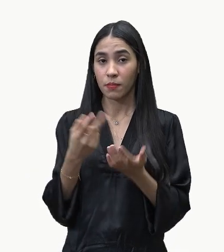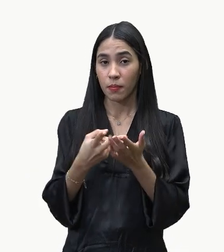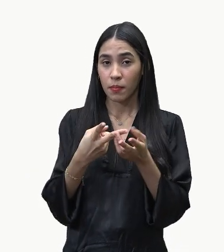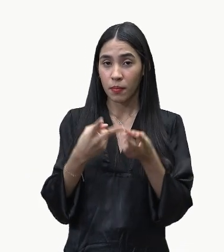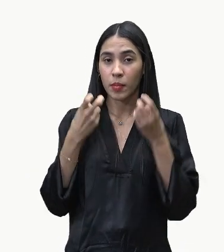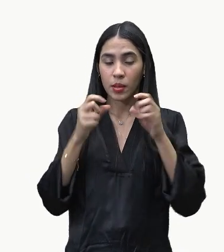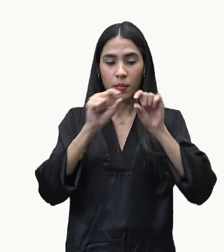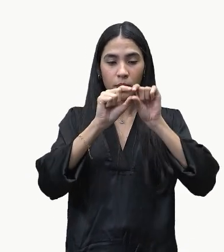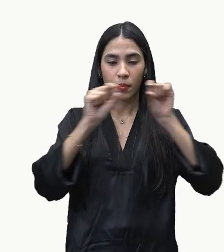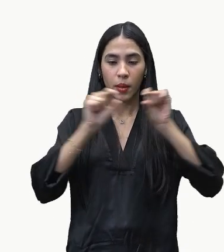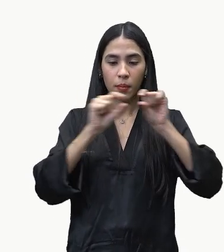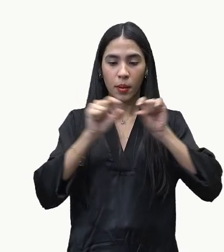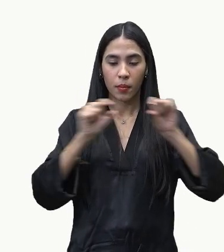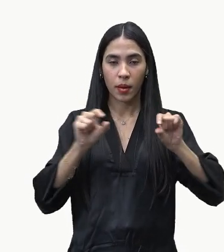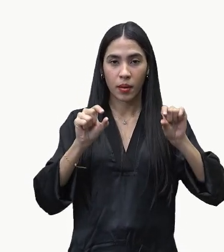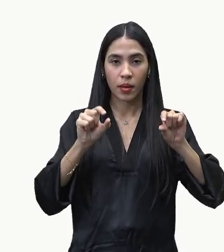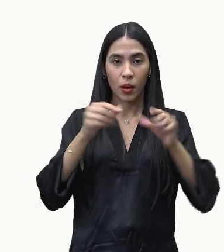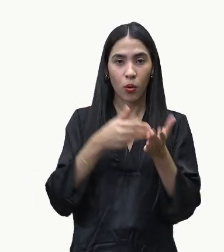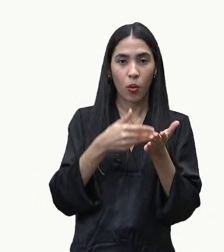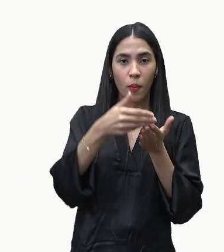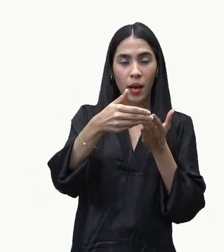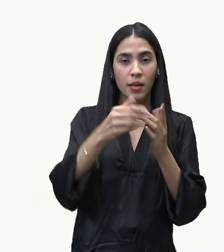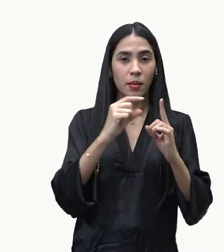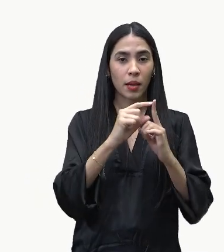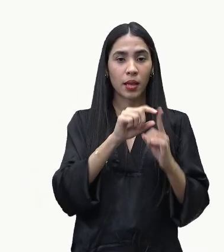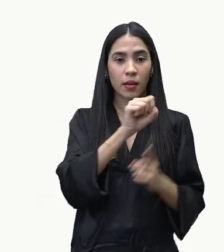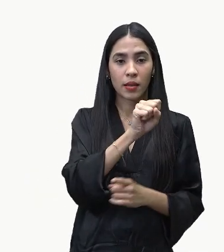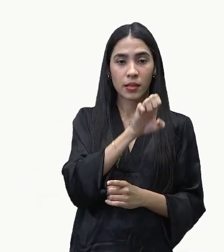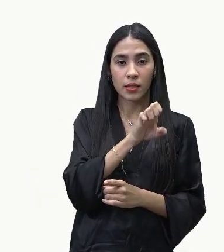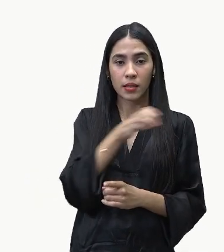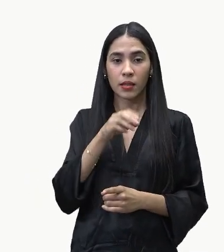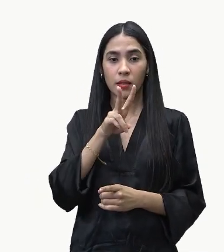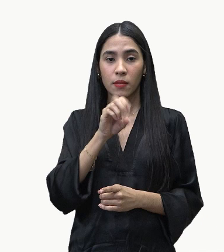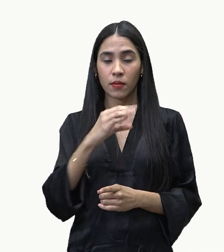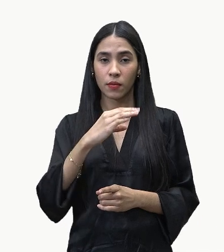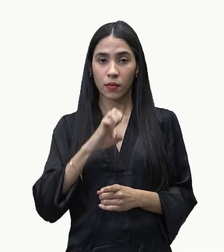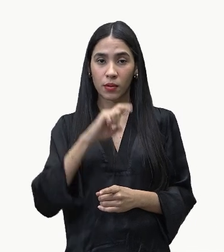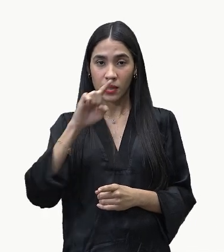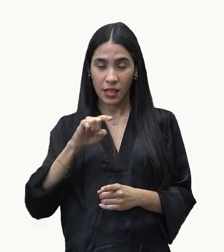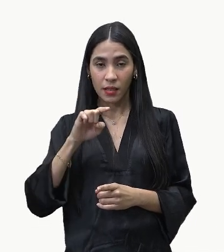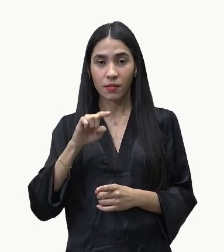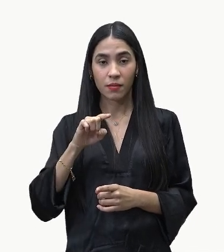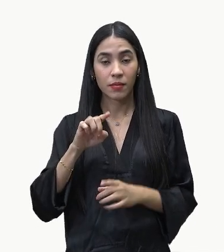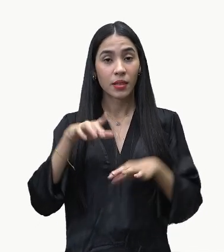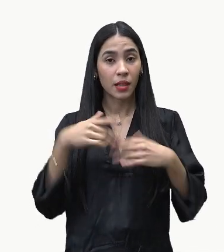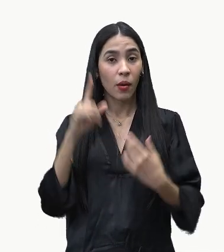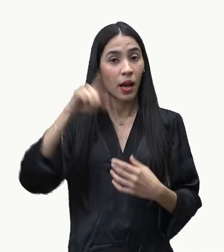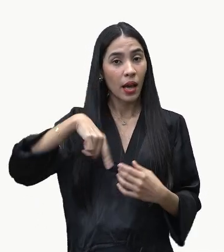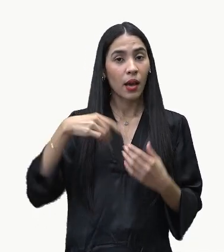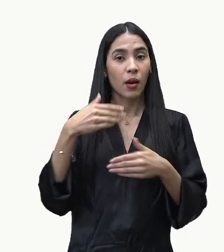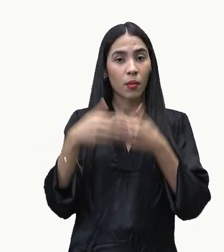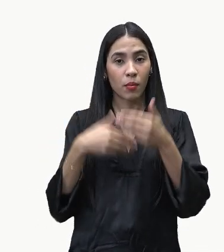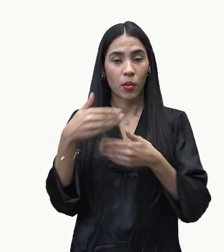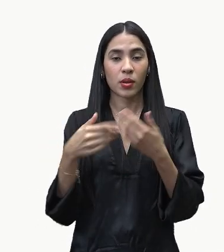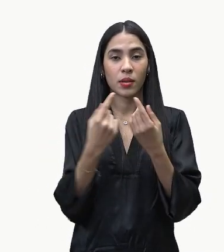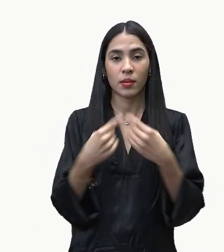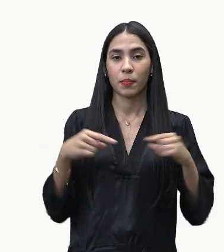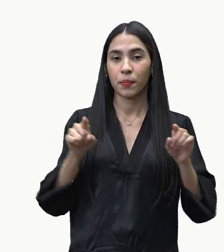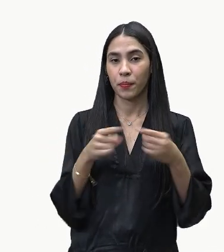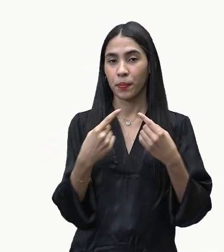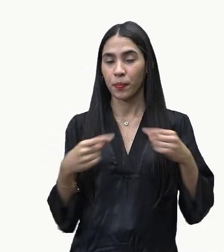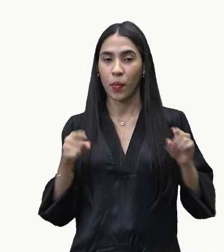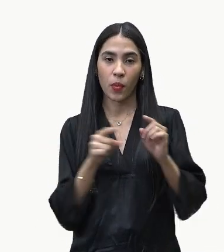pela construção se você. Mais uma vez, o que a gente tem aqui é esse processo da questão da musicalidade,